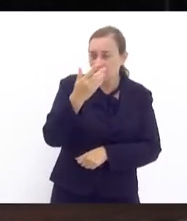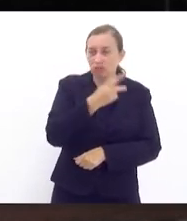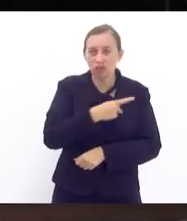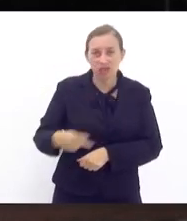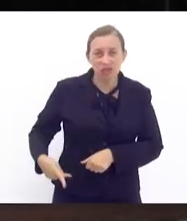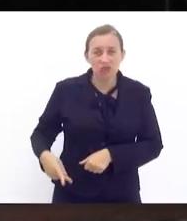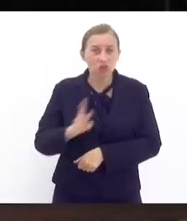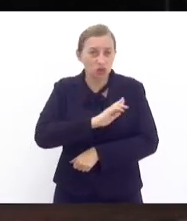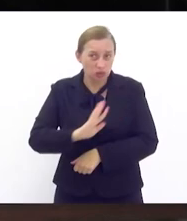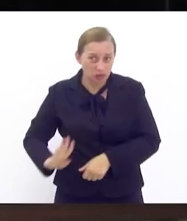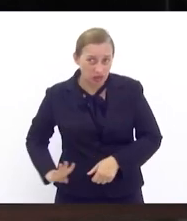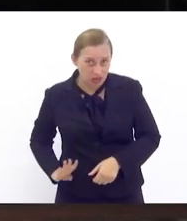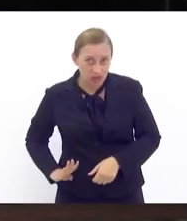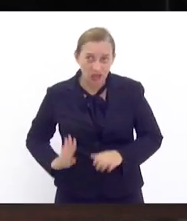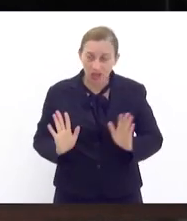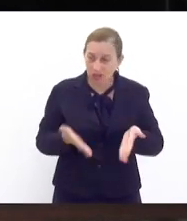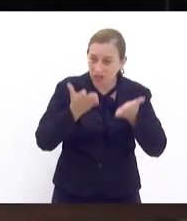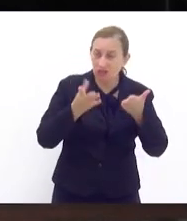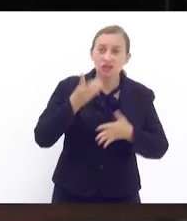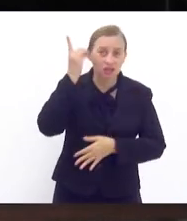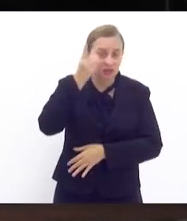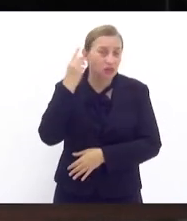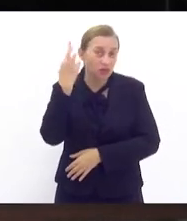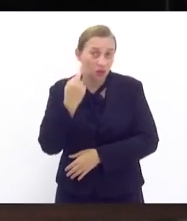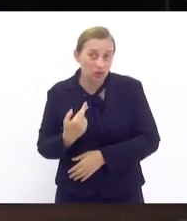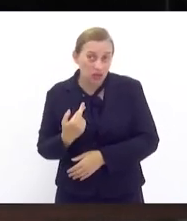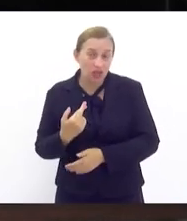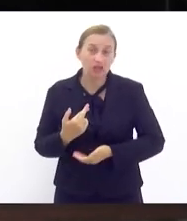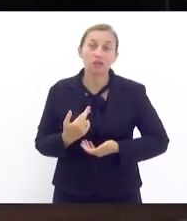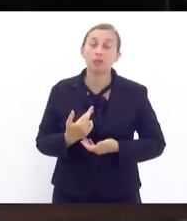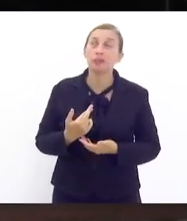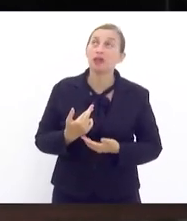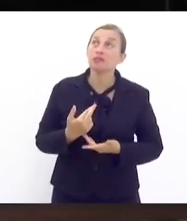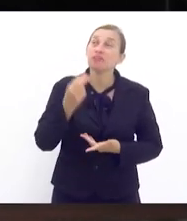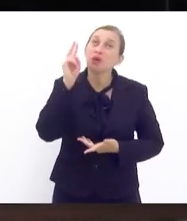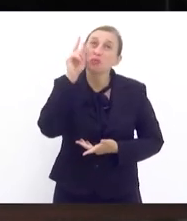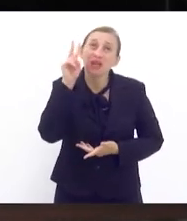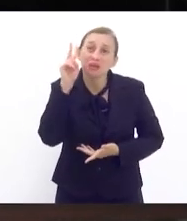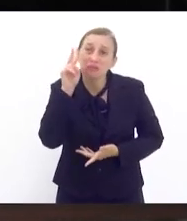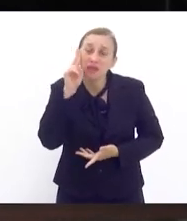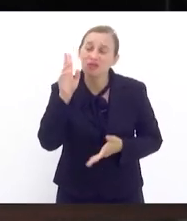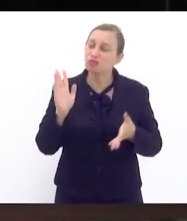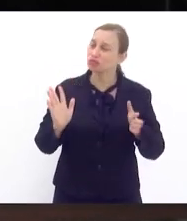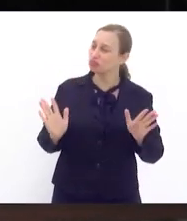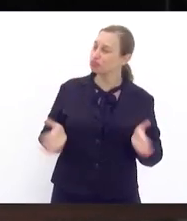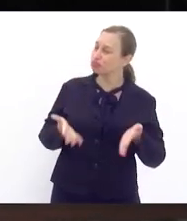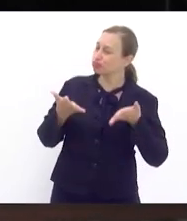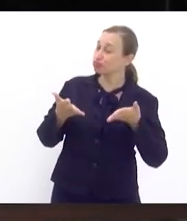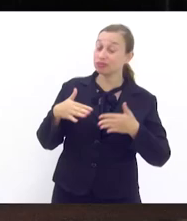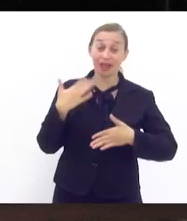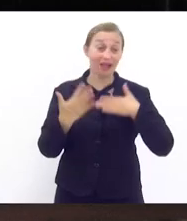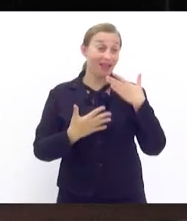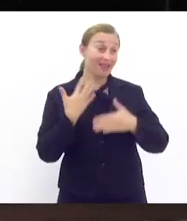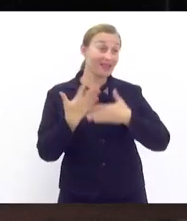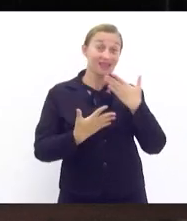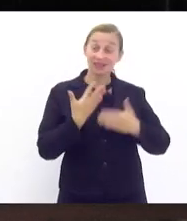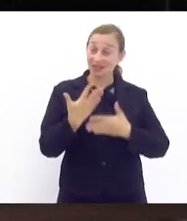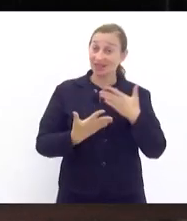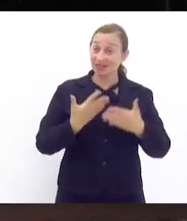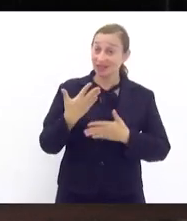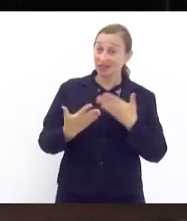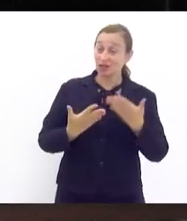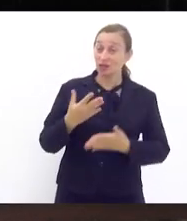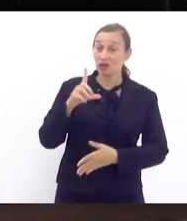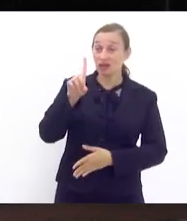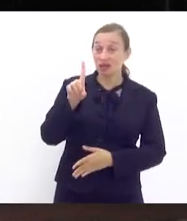Rodrigo Bacelar e a iniciativa da deputada Renata Souza, eu me lembrei do entusiasmo, da alegria com que o